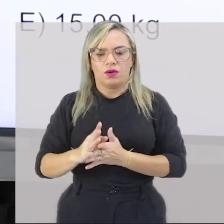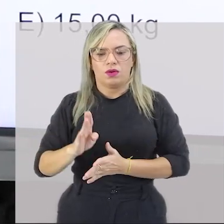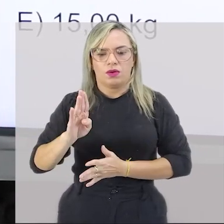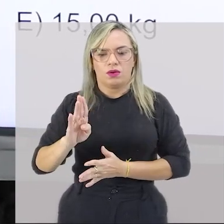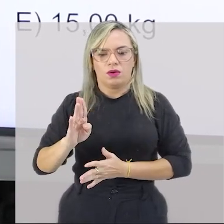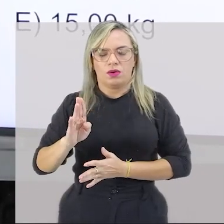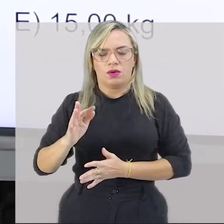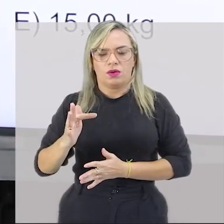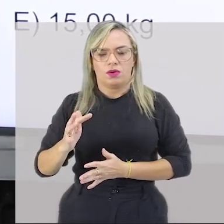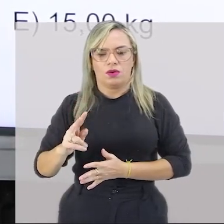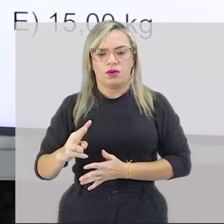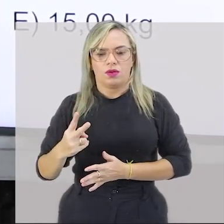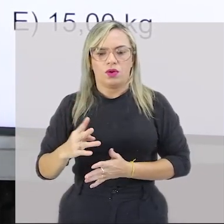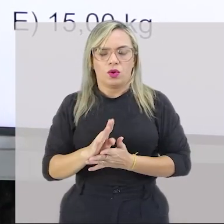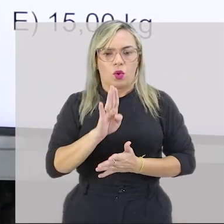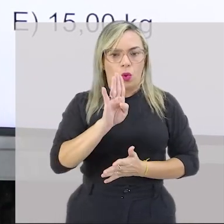2.